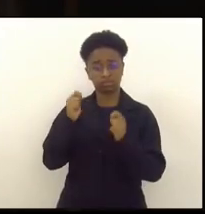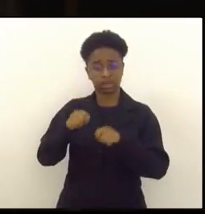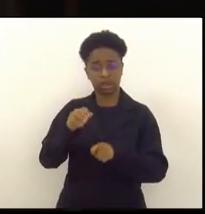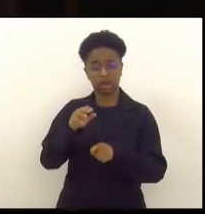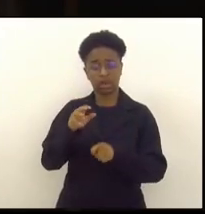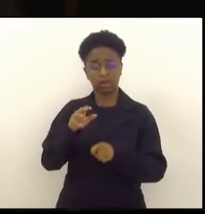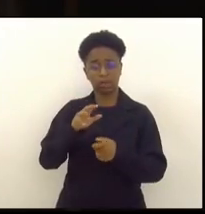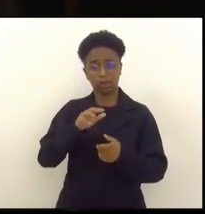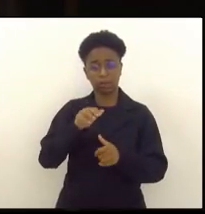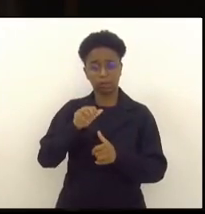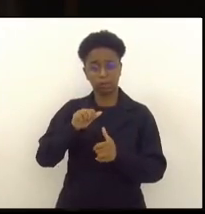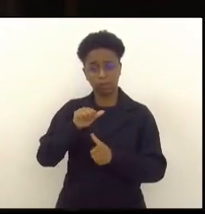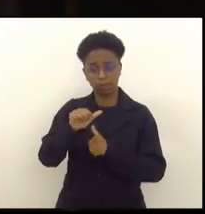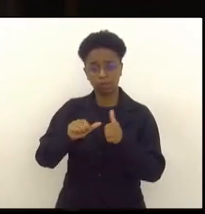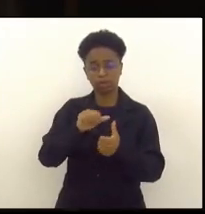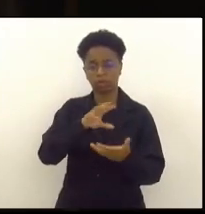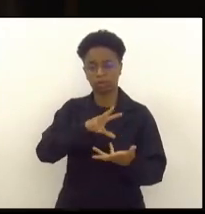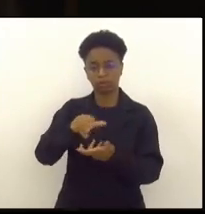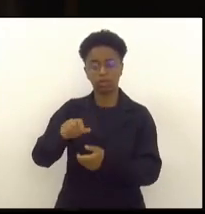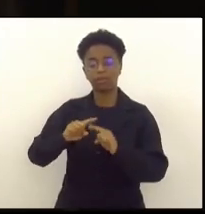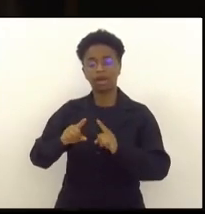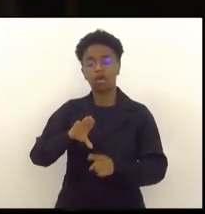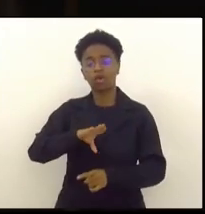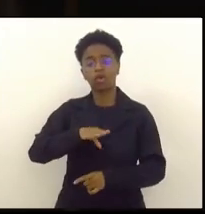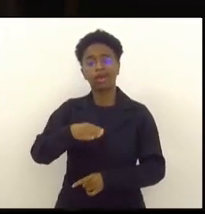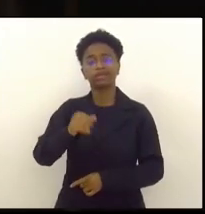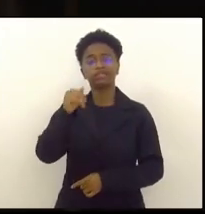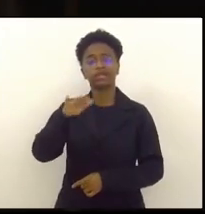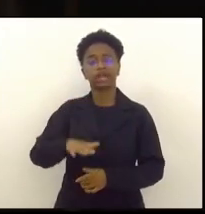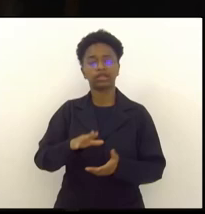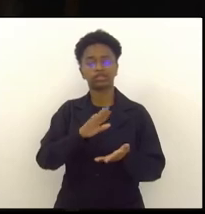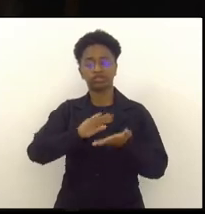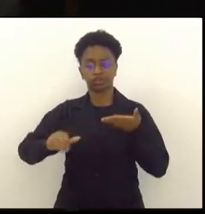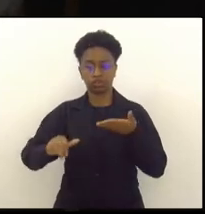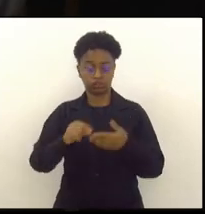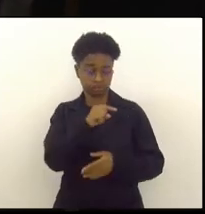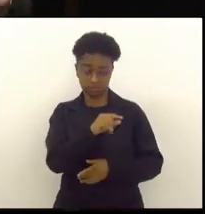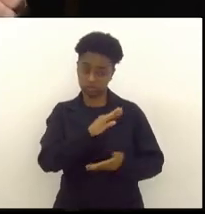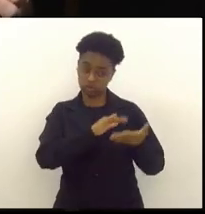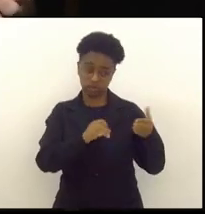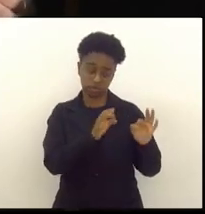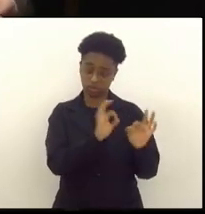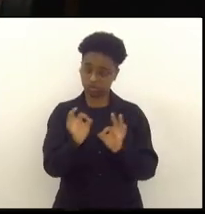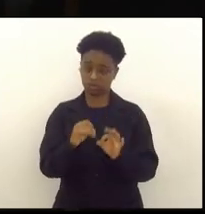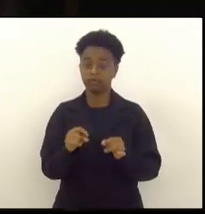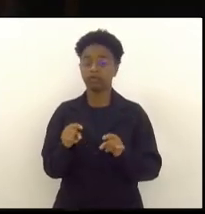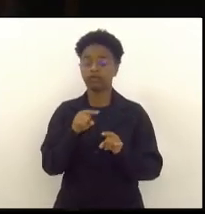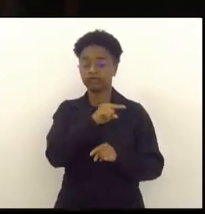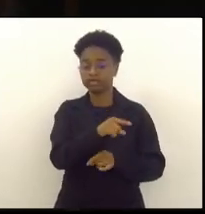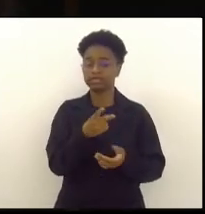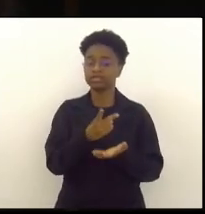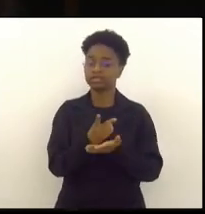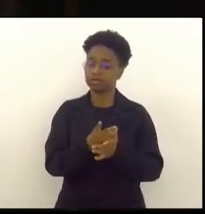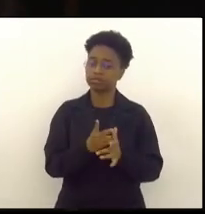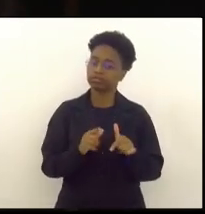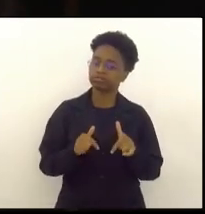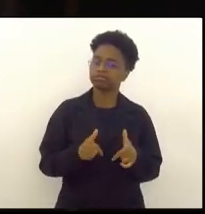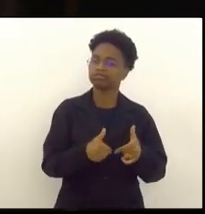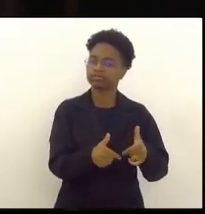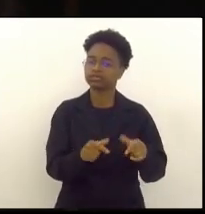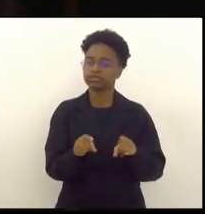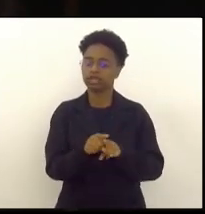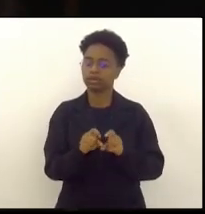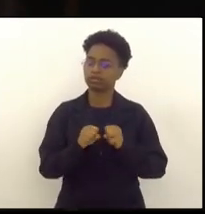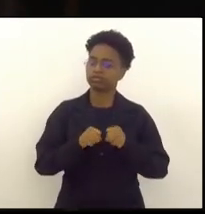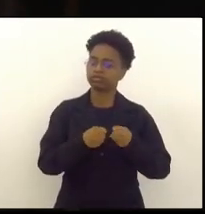né? É um pouco verdade. A tua coragem ninguém roubou. Né? E você a exerceu e a exerce e transformou em dedicação.